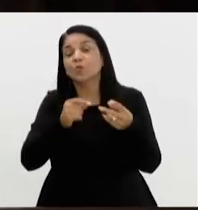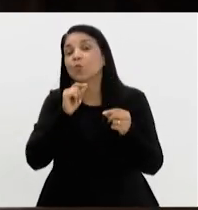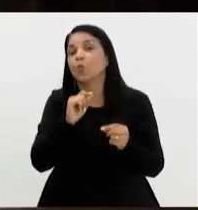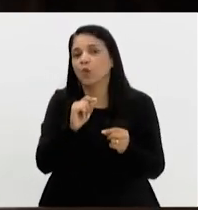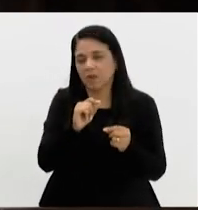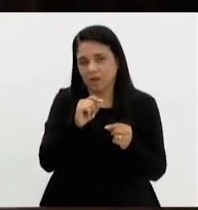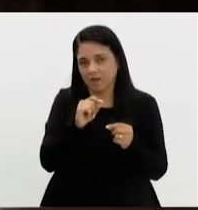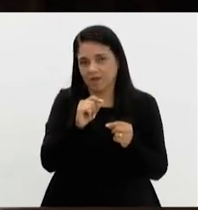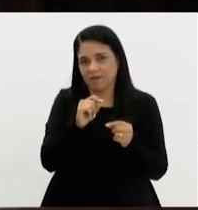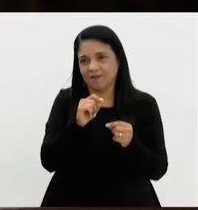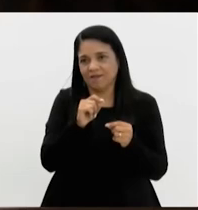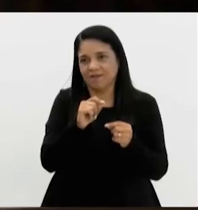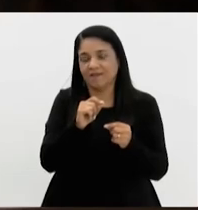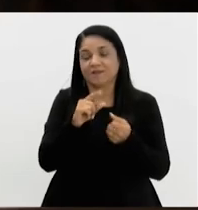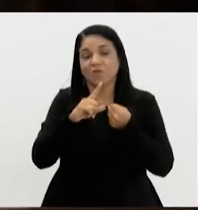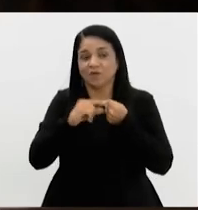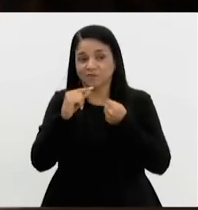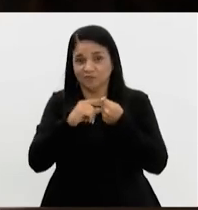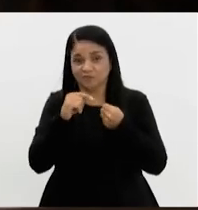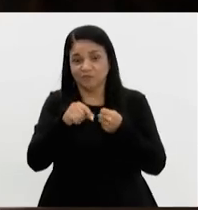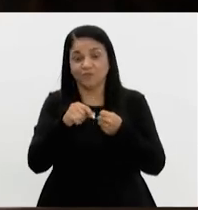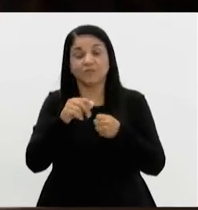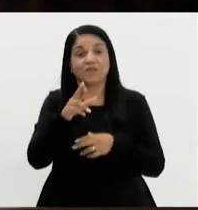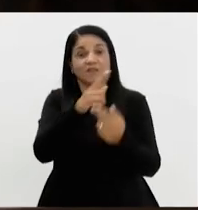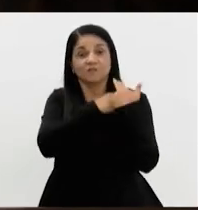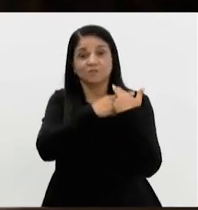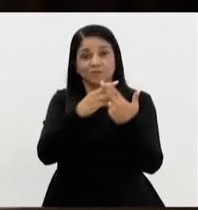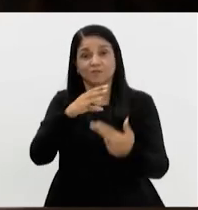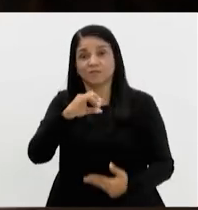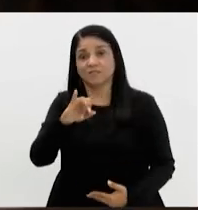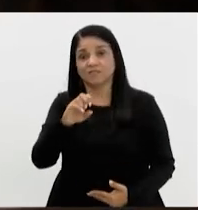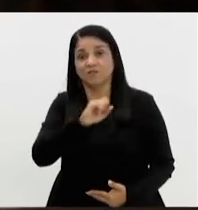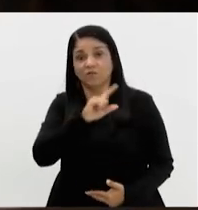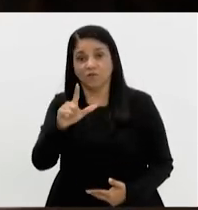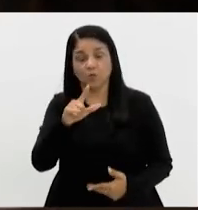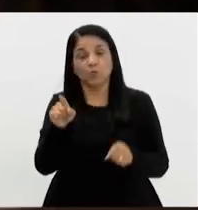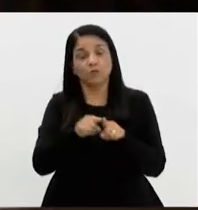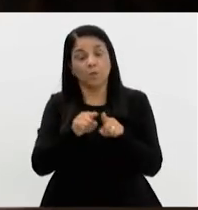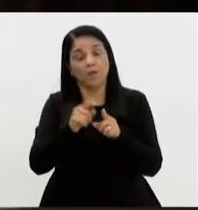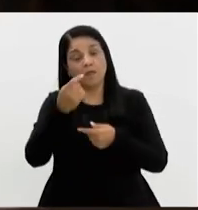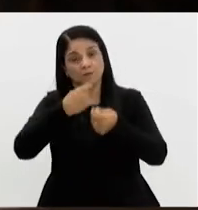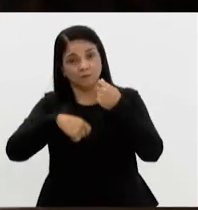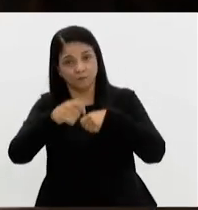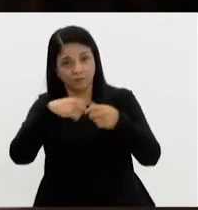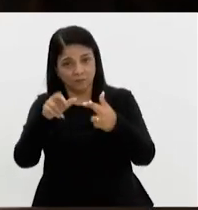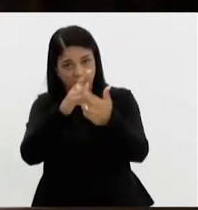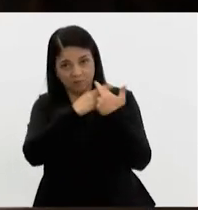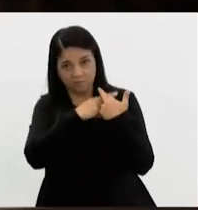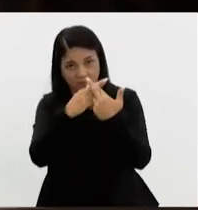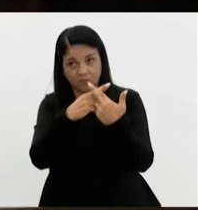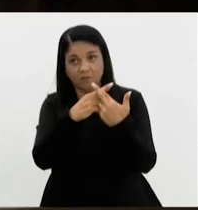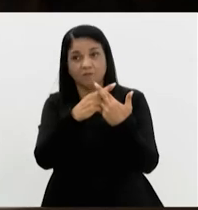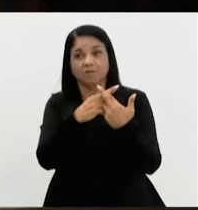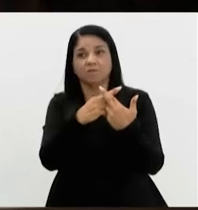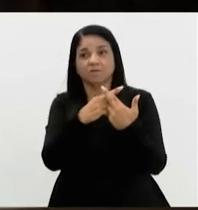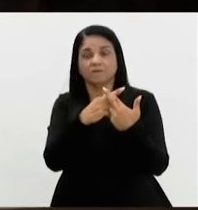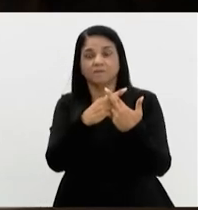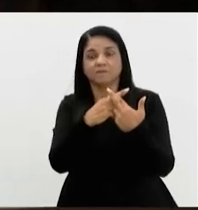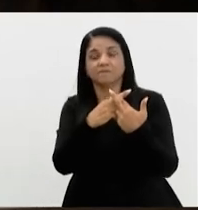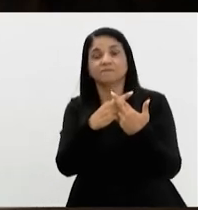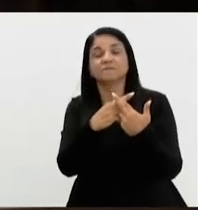ele pressupõe para a responsabilidade civil e obviamente também para a responsabilidade administrativa contendo isso